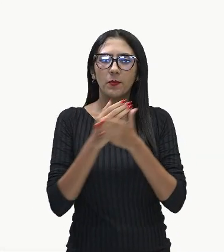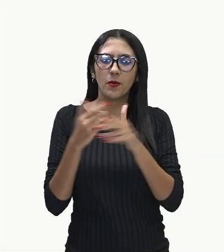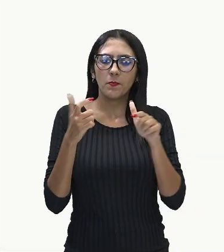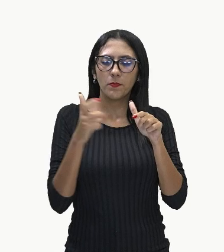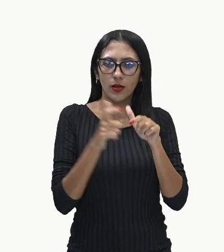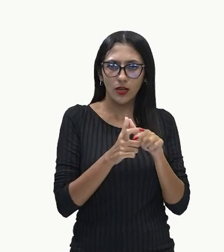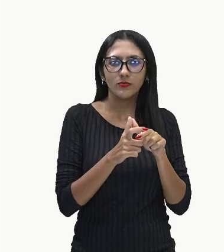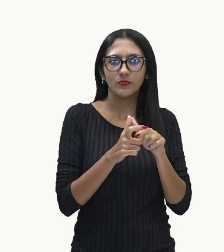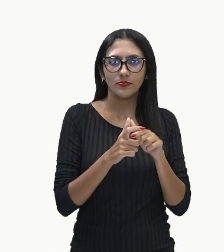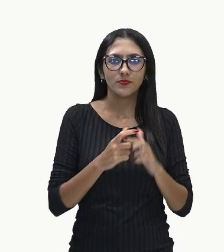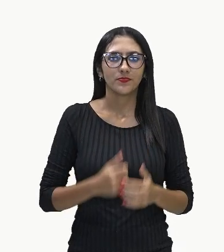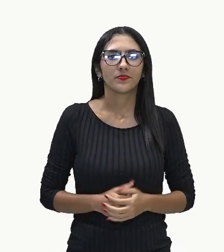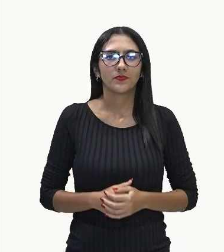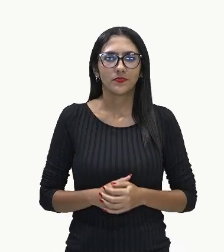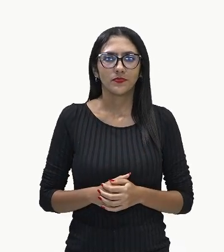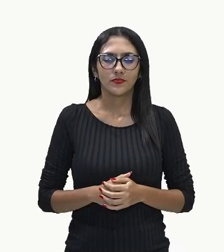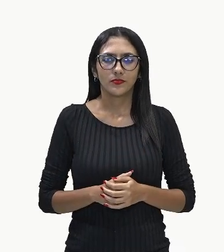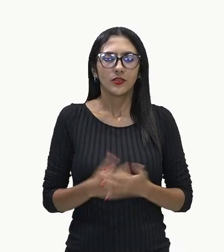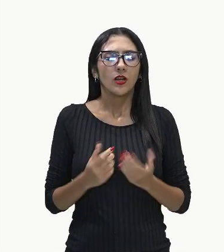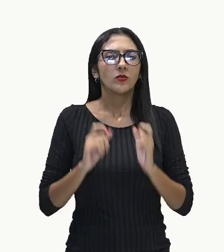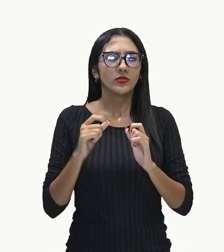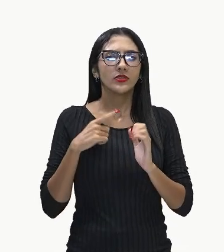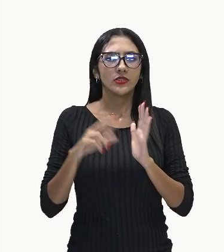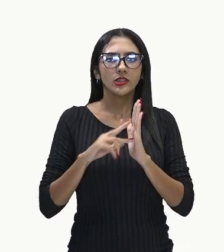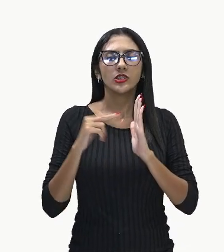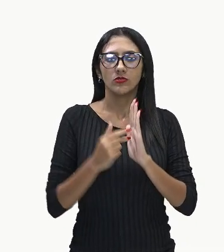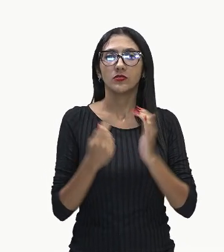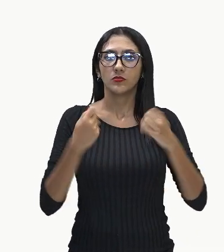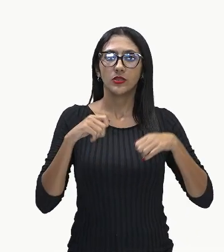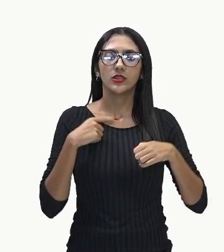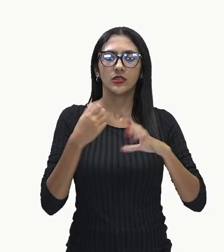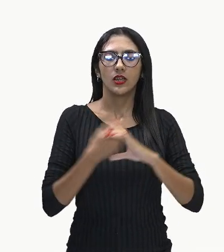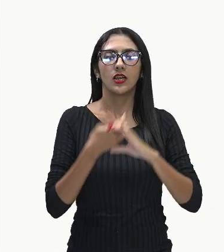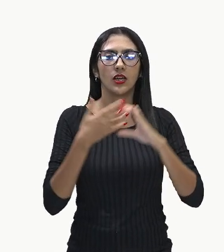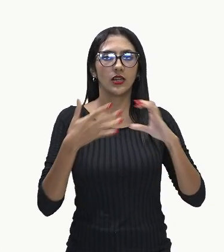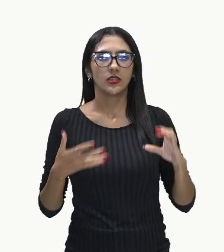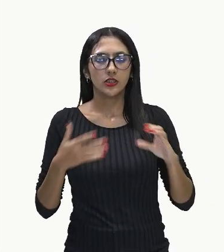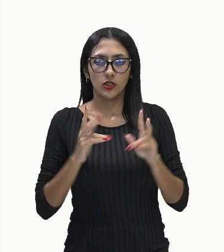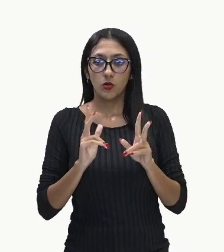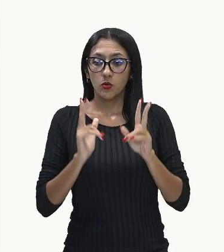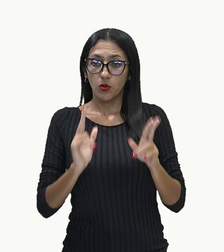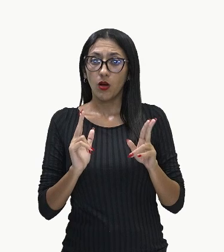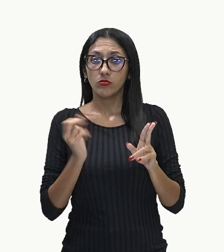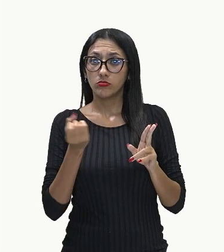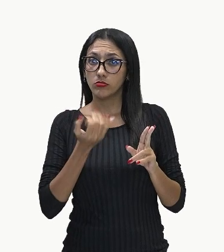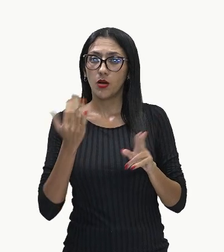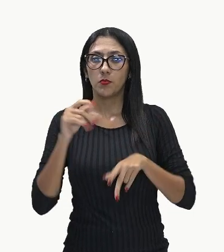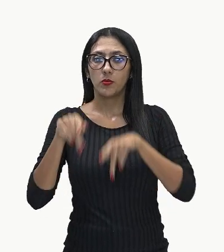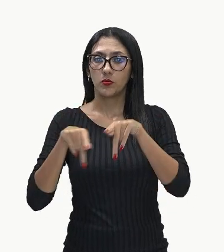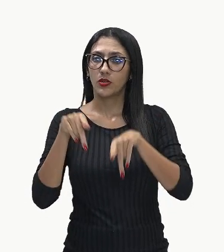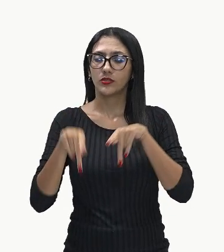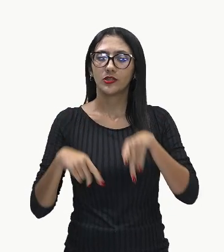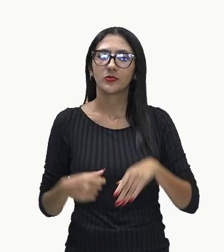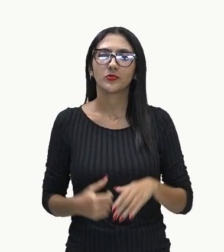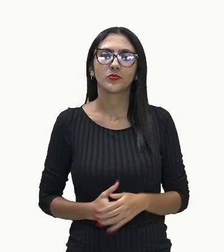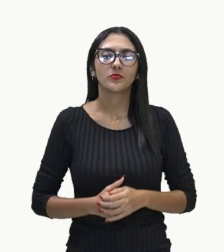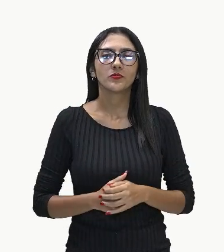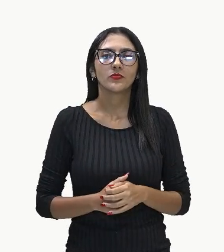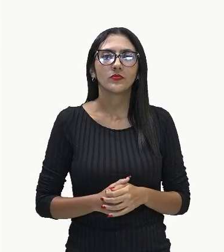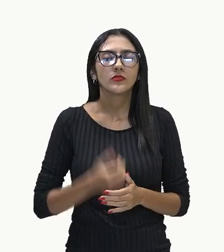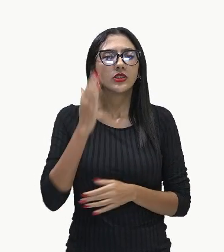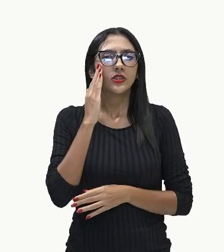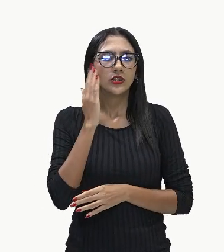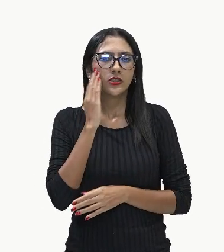ou seja, que tenha as mesmas características da população, uma vez que as conclusões